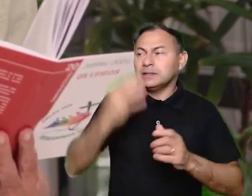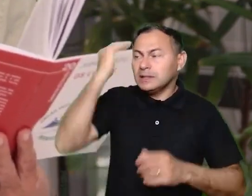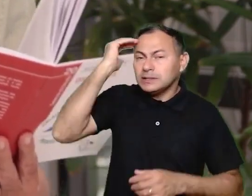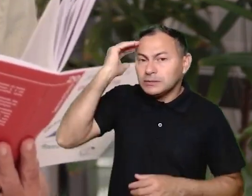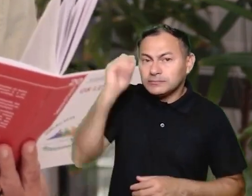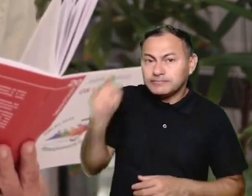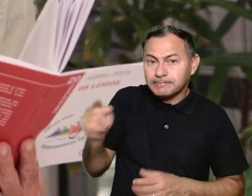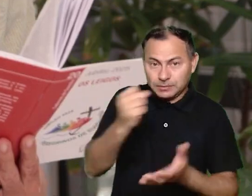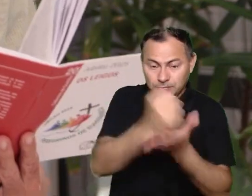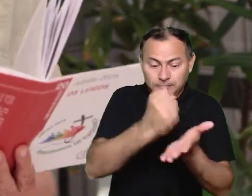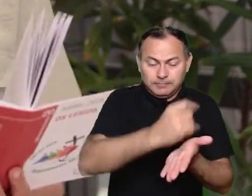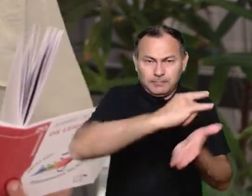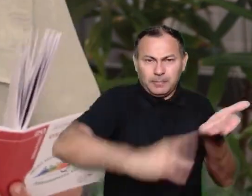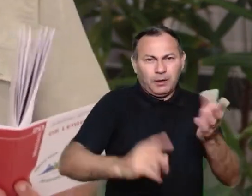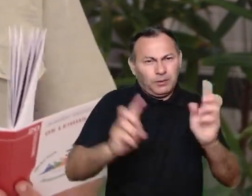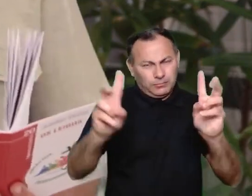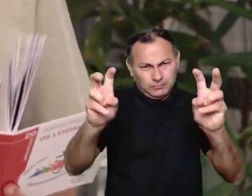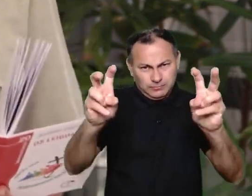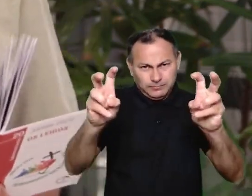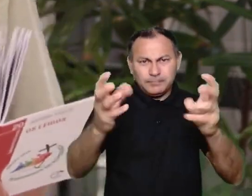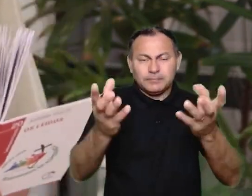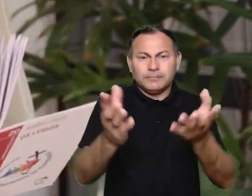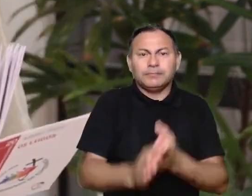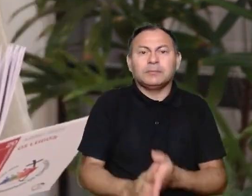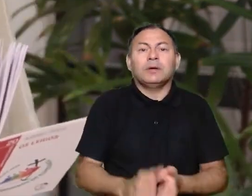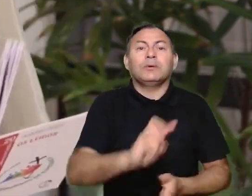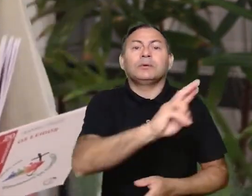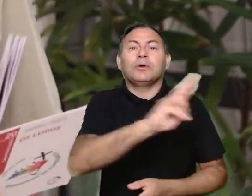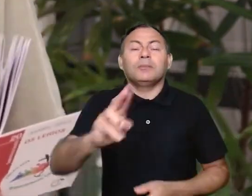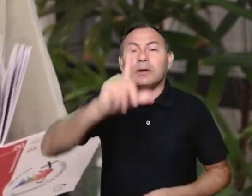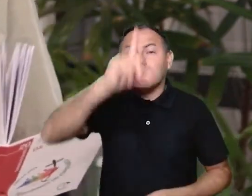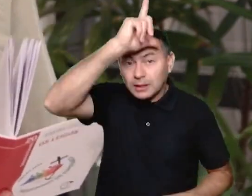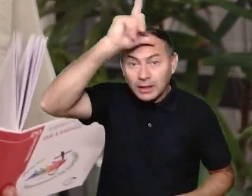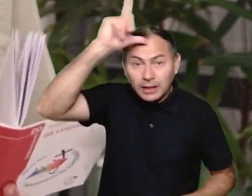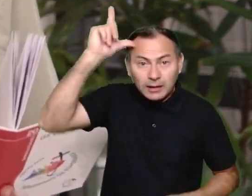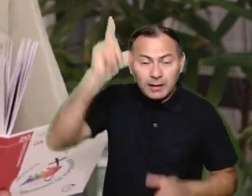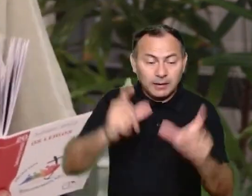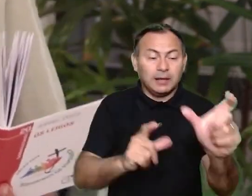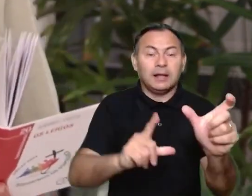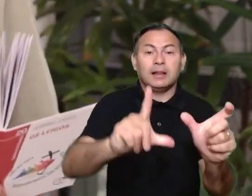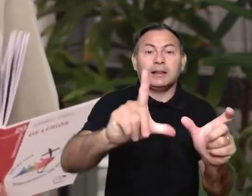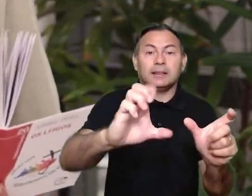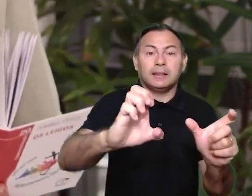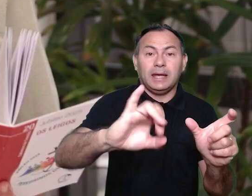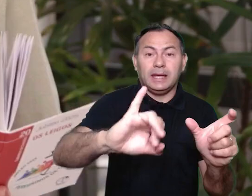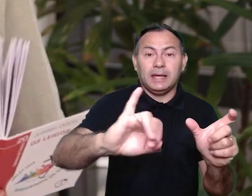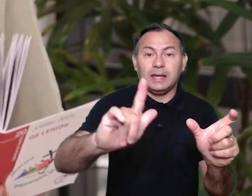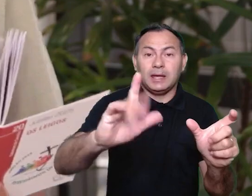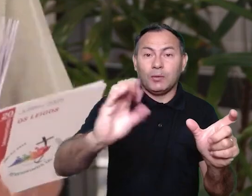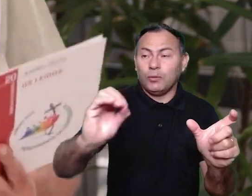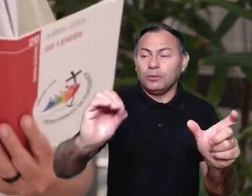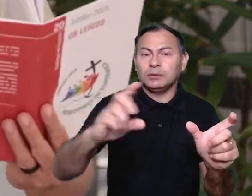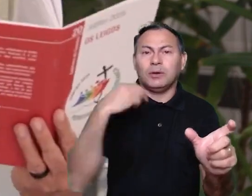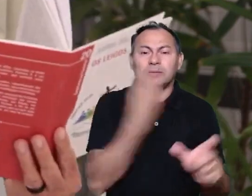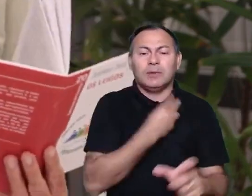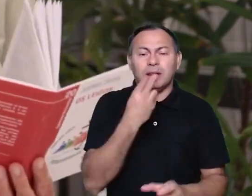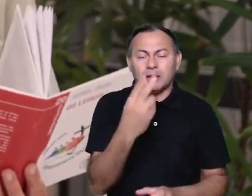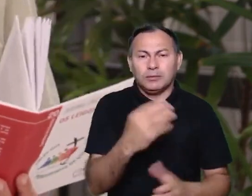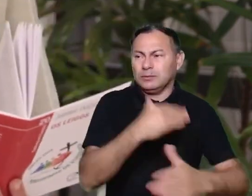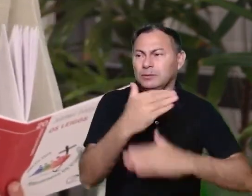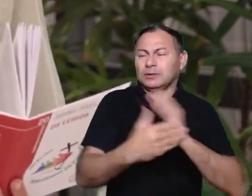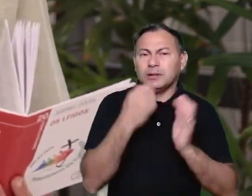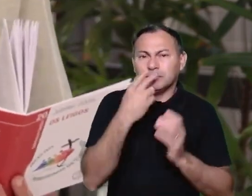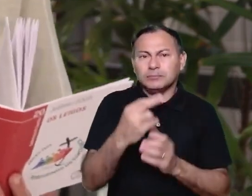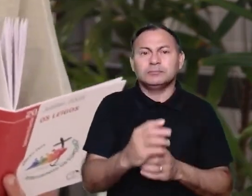são compreendidos, vou fazer um parêntese, pelo nome de leigos. A palavra leigos, na nossa língua e